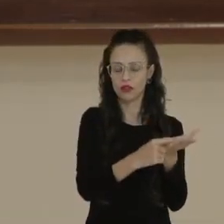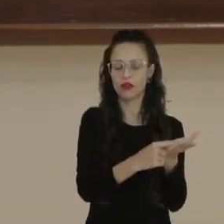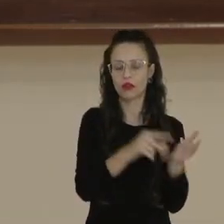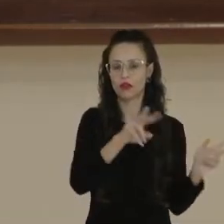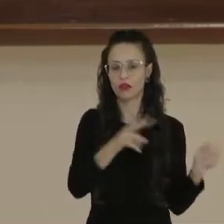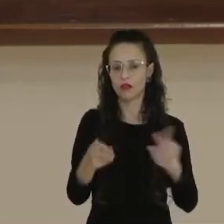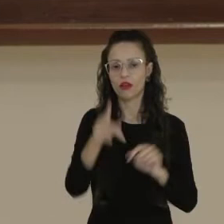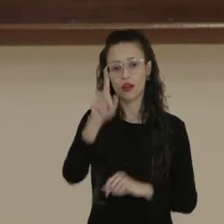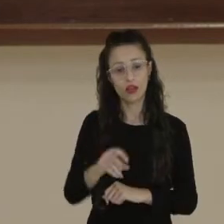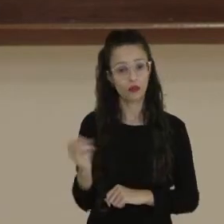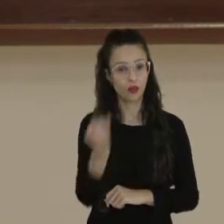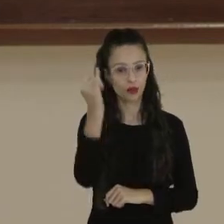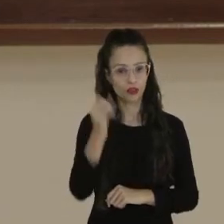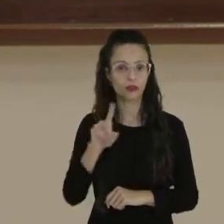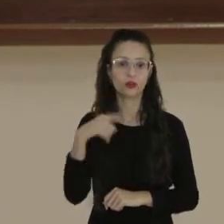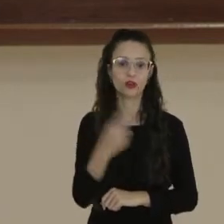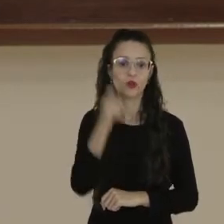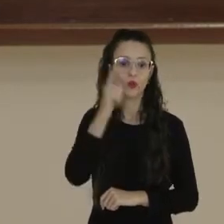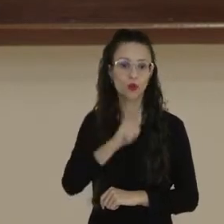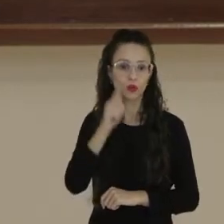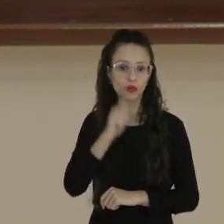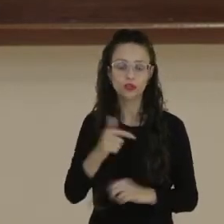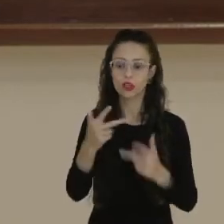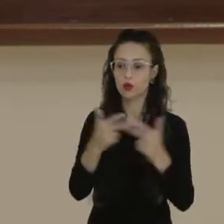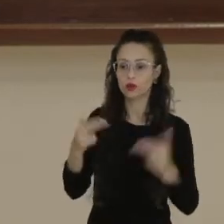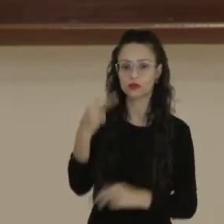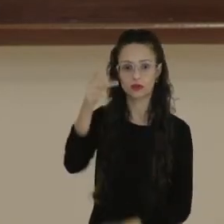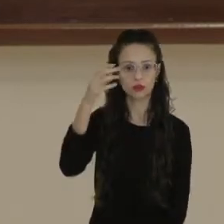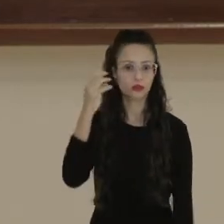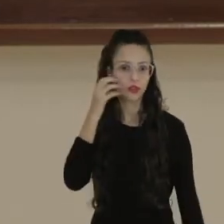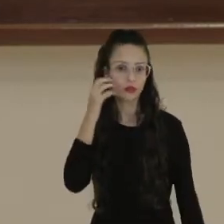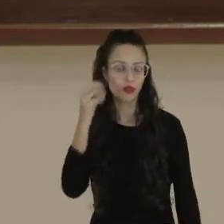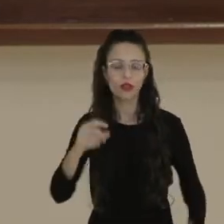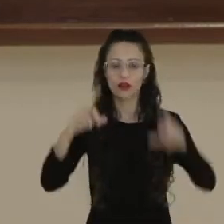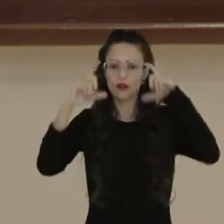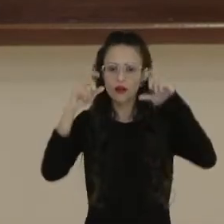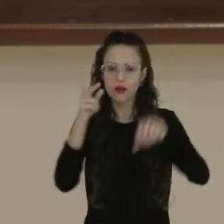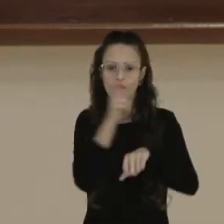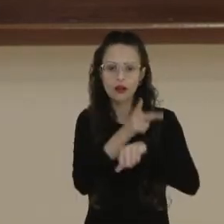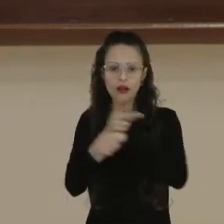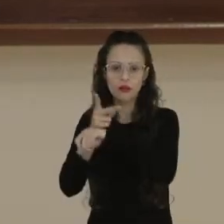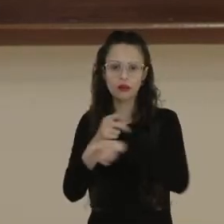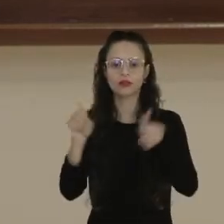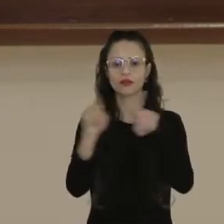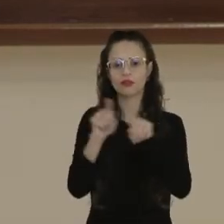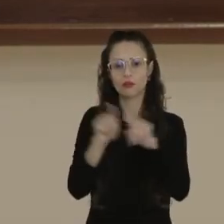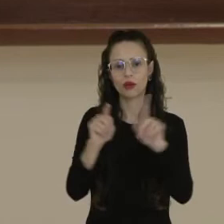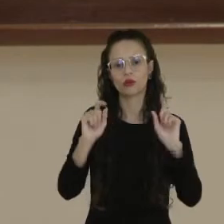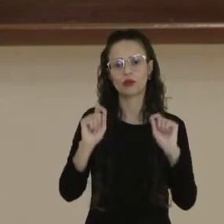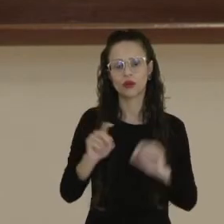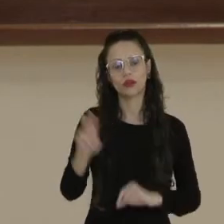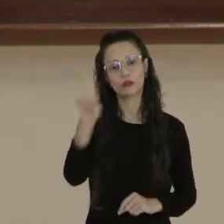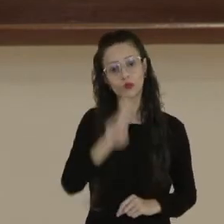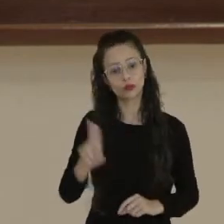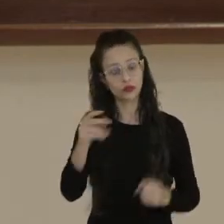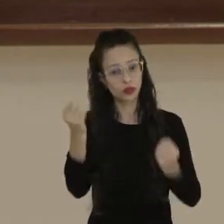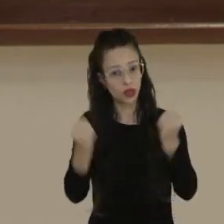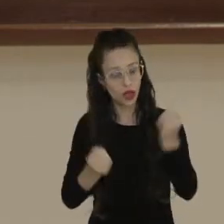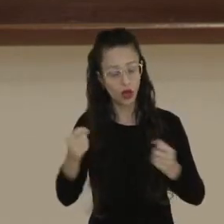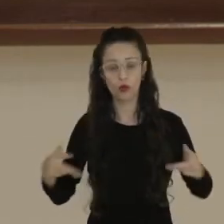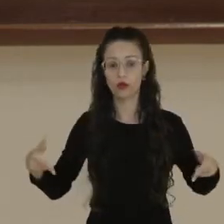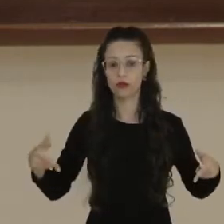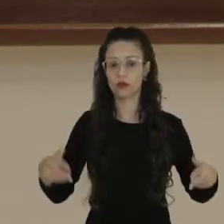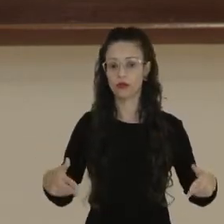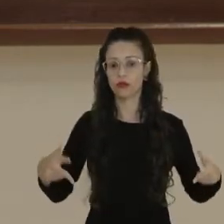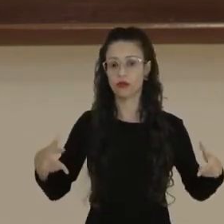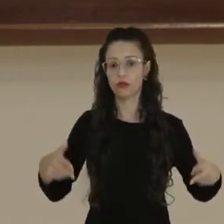fundamental para que você tenha os portáteis, como o seu celular, câmeras, assim por diante, como também para os automóveis, né?